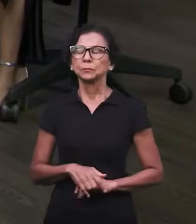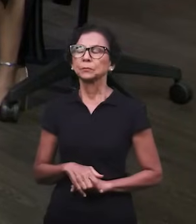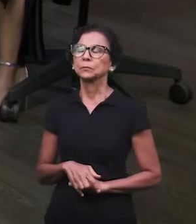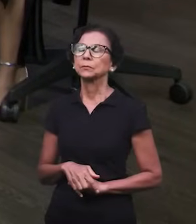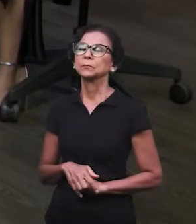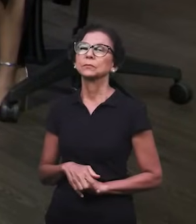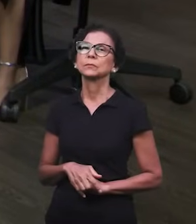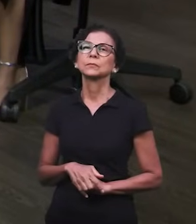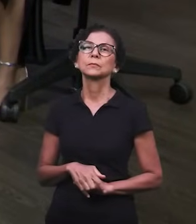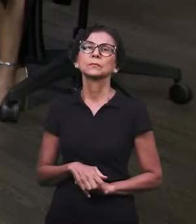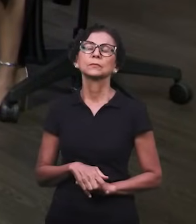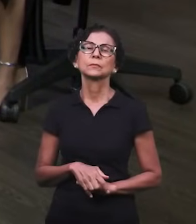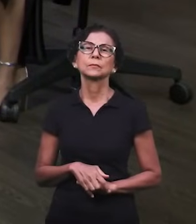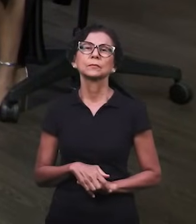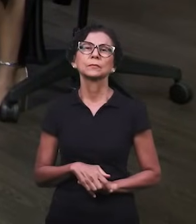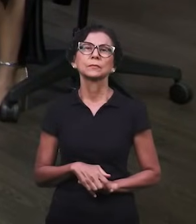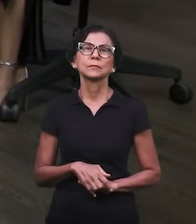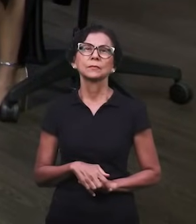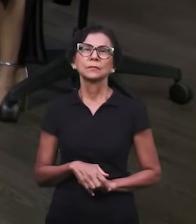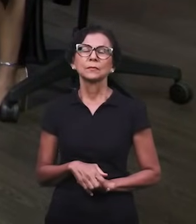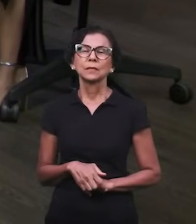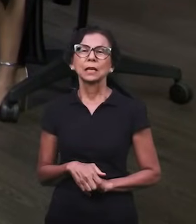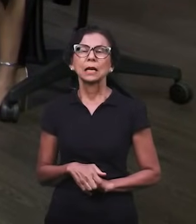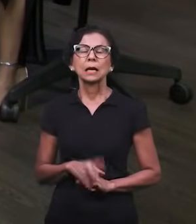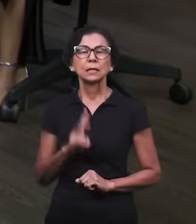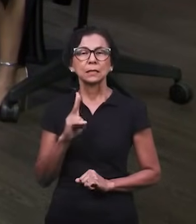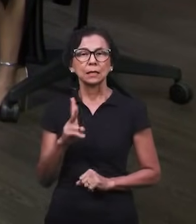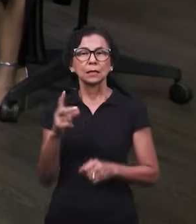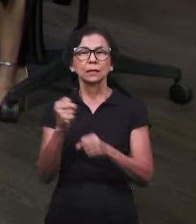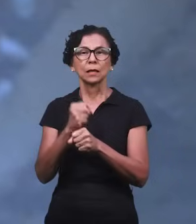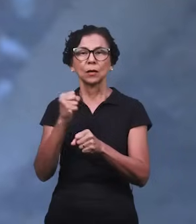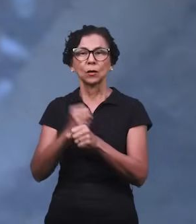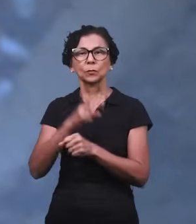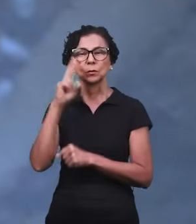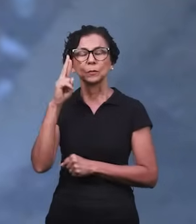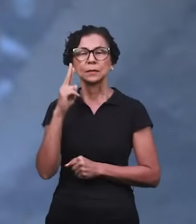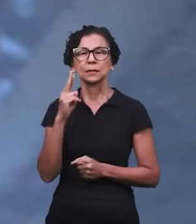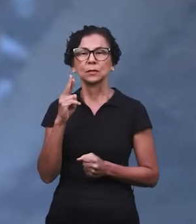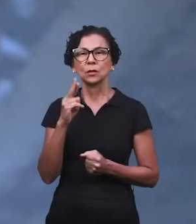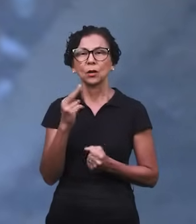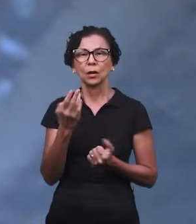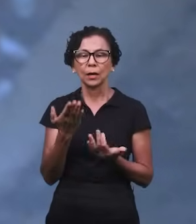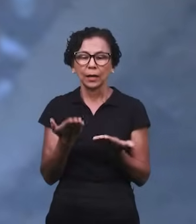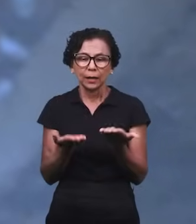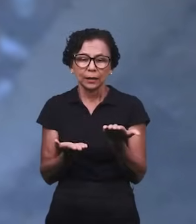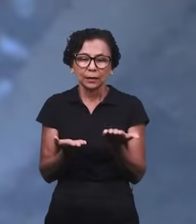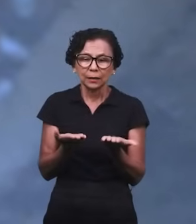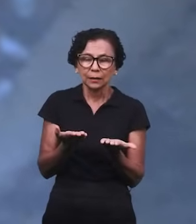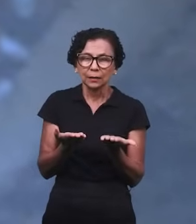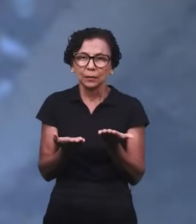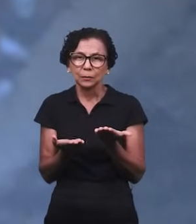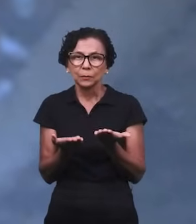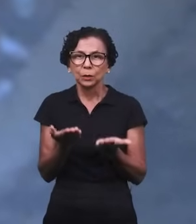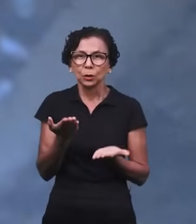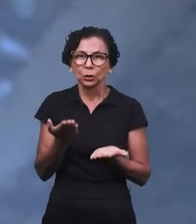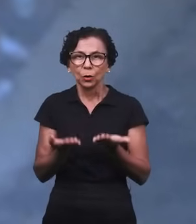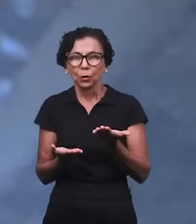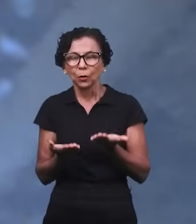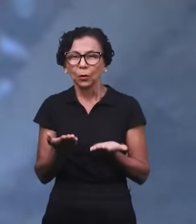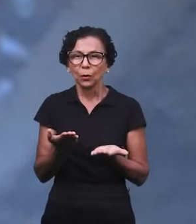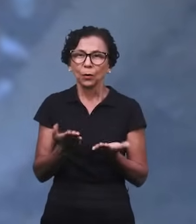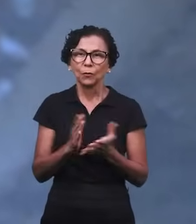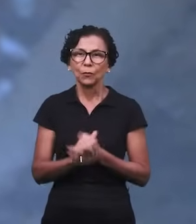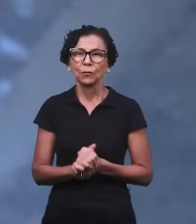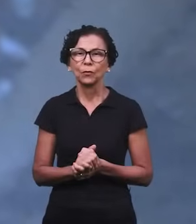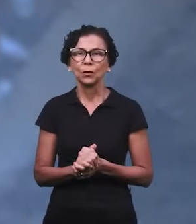você encontra em tudo nesta obra: equilíbrio. E agora a gente vai para o Canadá, né,